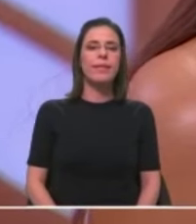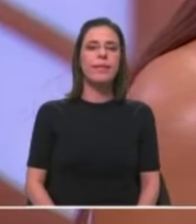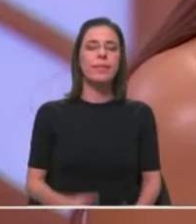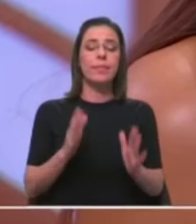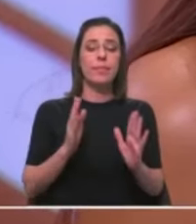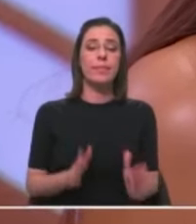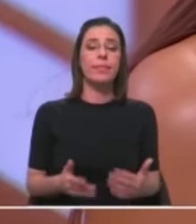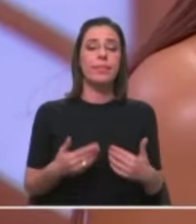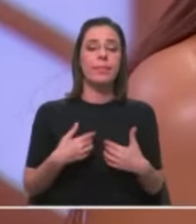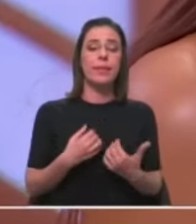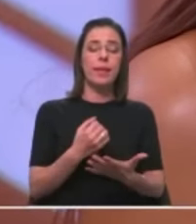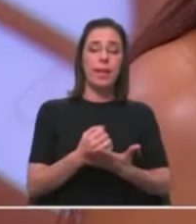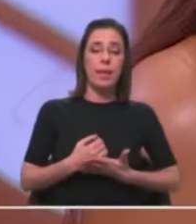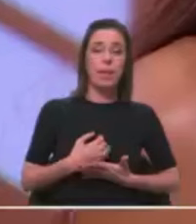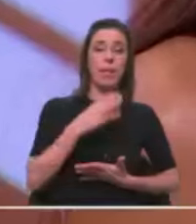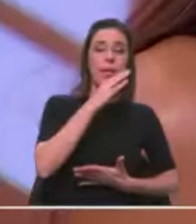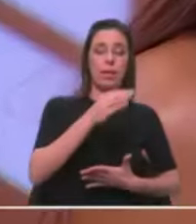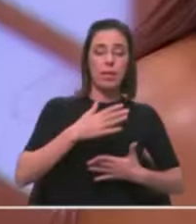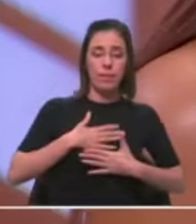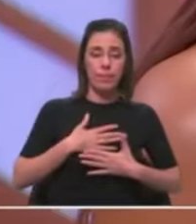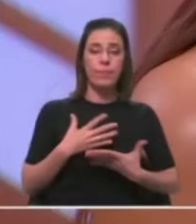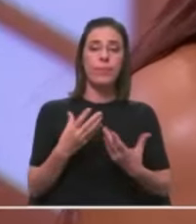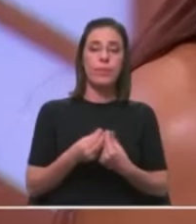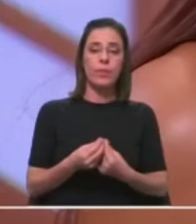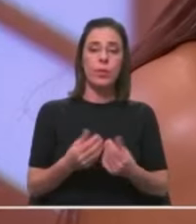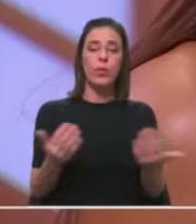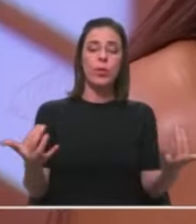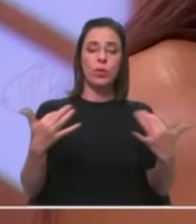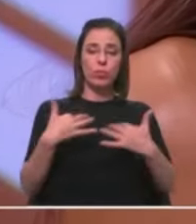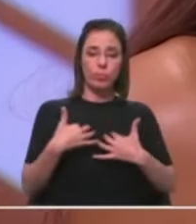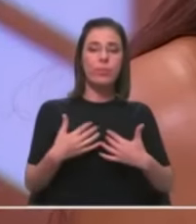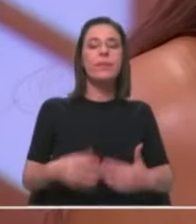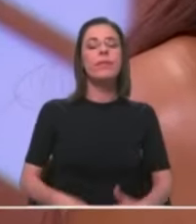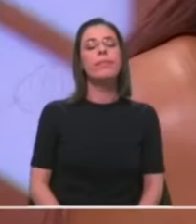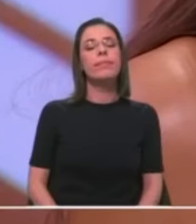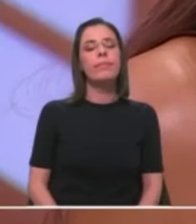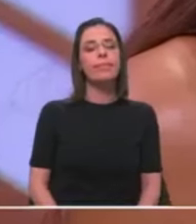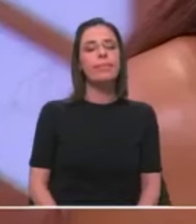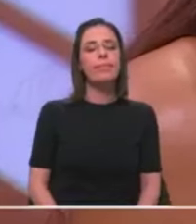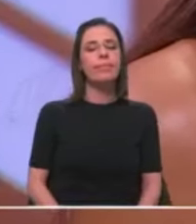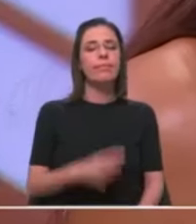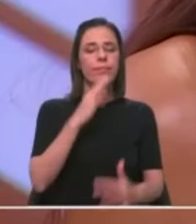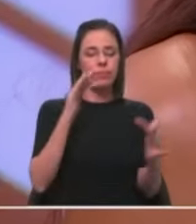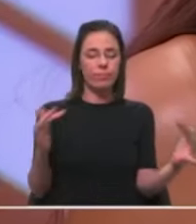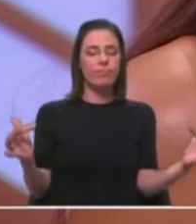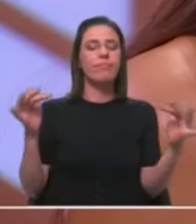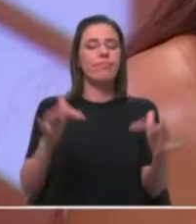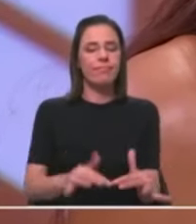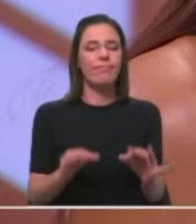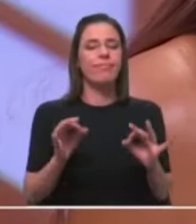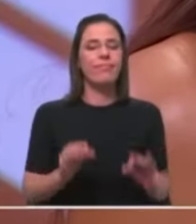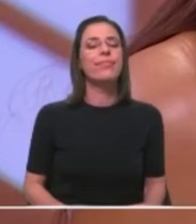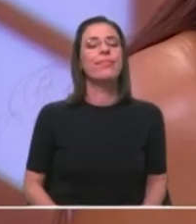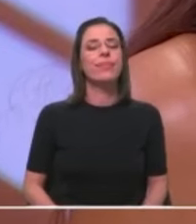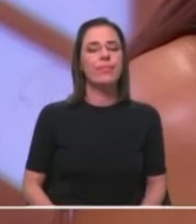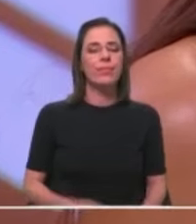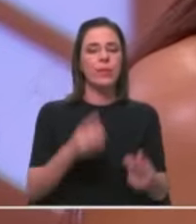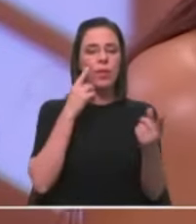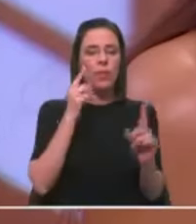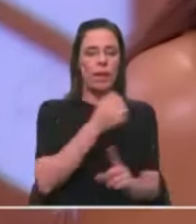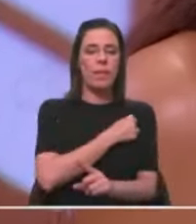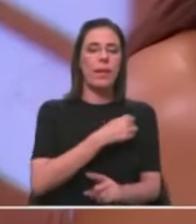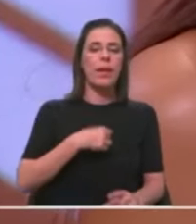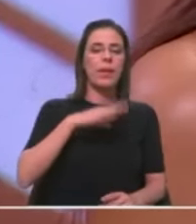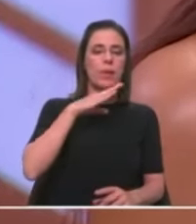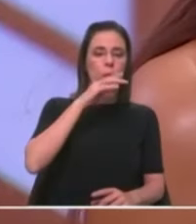Precisei do apoio muito da minha família, tiveram lá todos presentes. Foi, a família aí já estava completamente... Já. Voltei para a casa dos meus